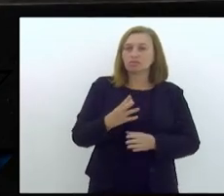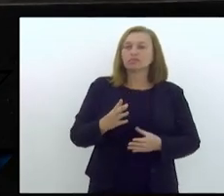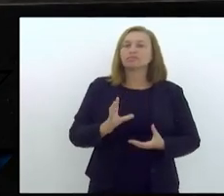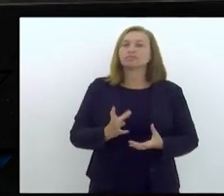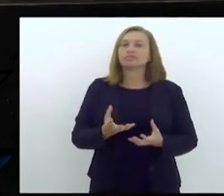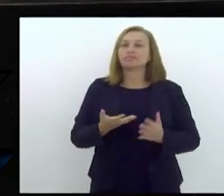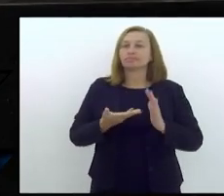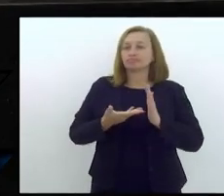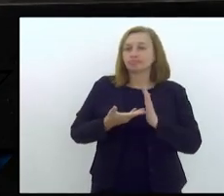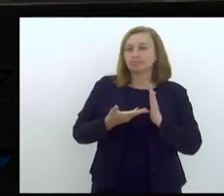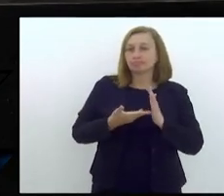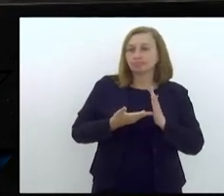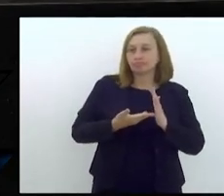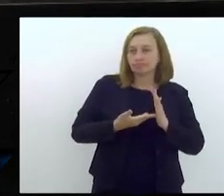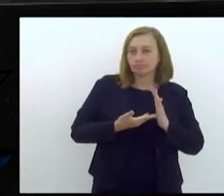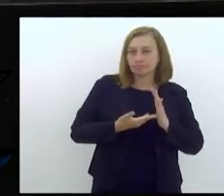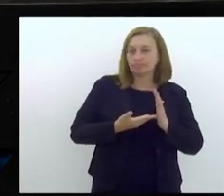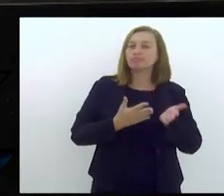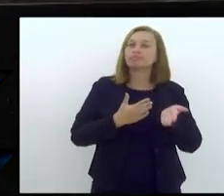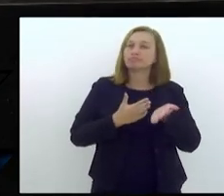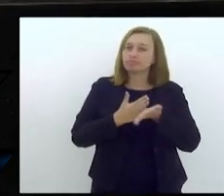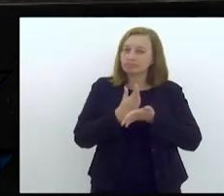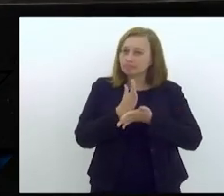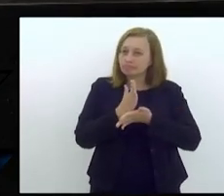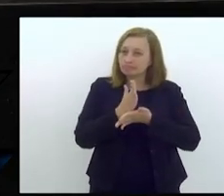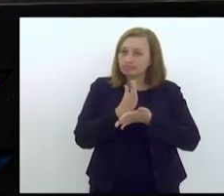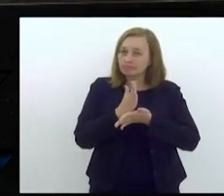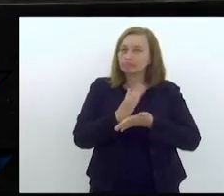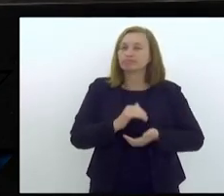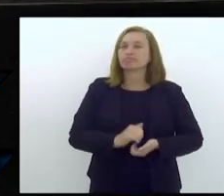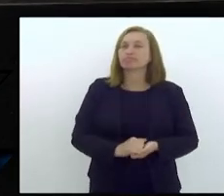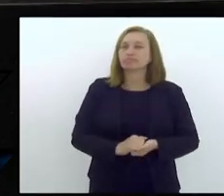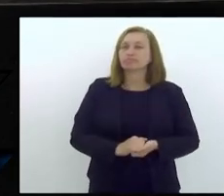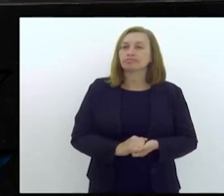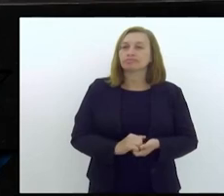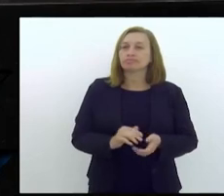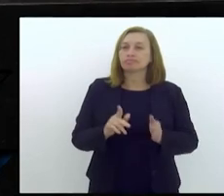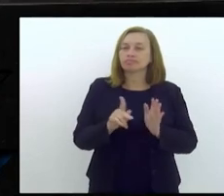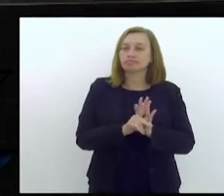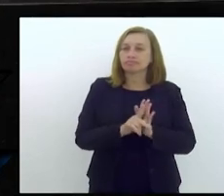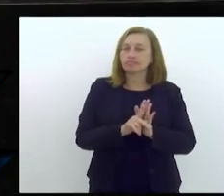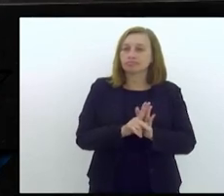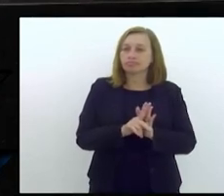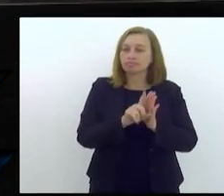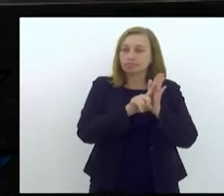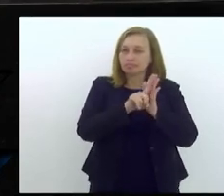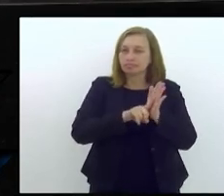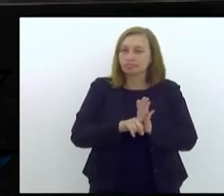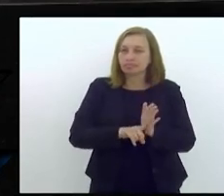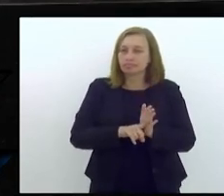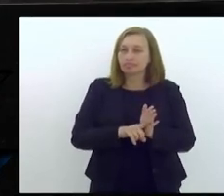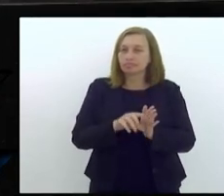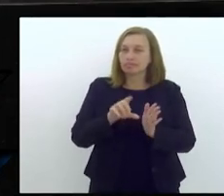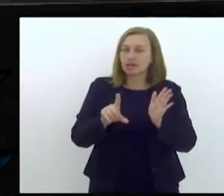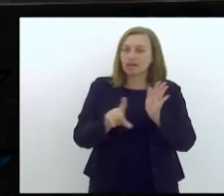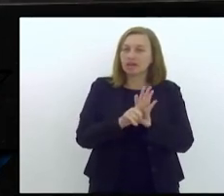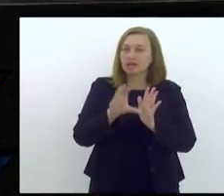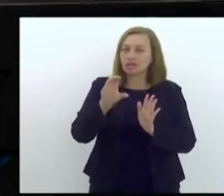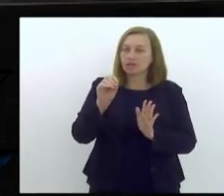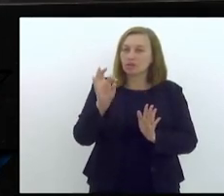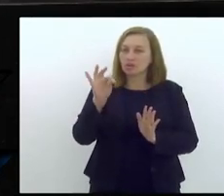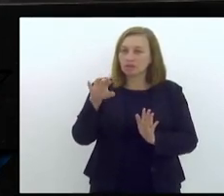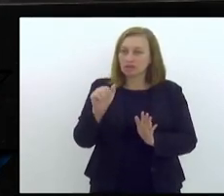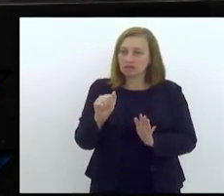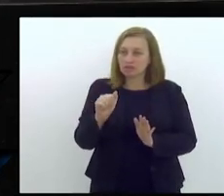Deputados aprovou o projeto que revisa a lei de cotas e torna de reserva